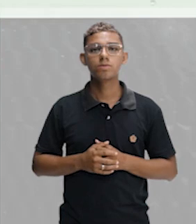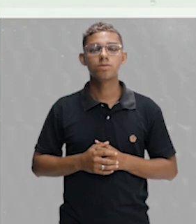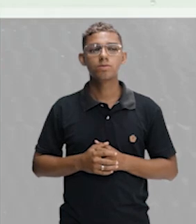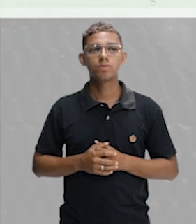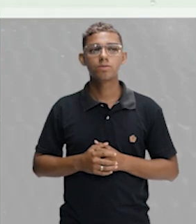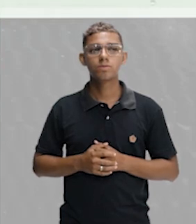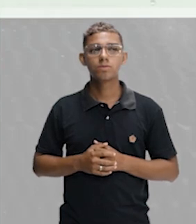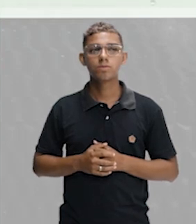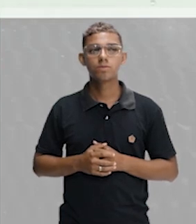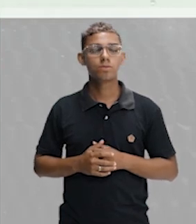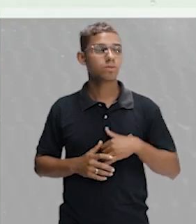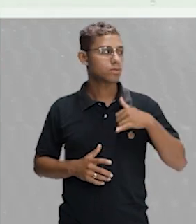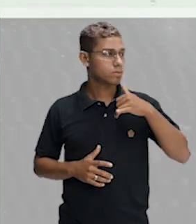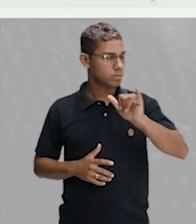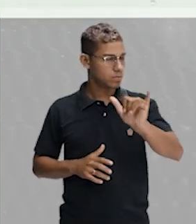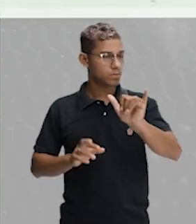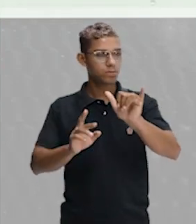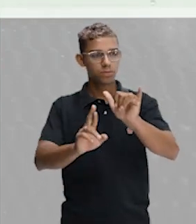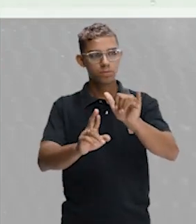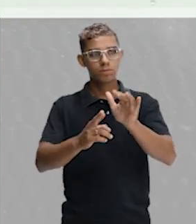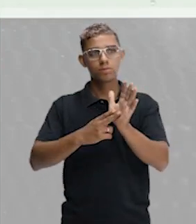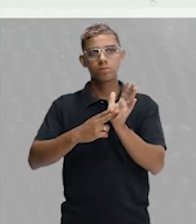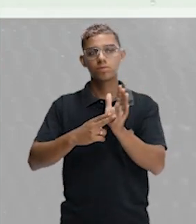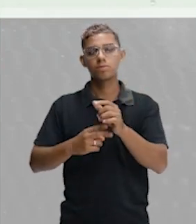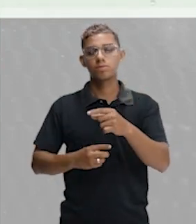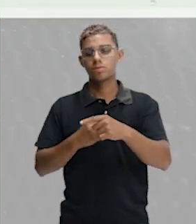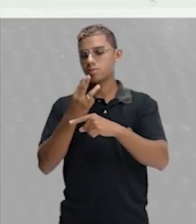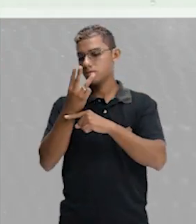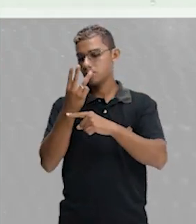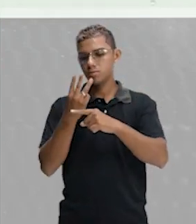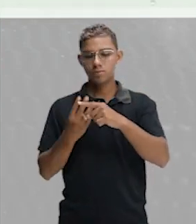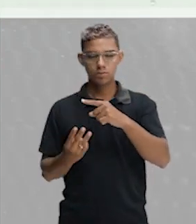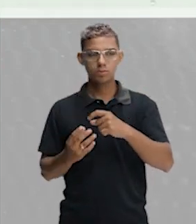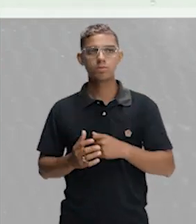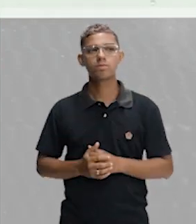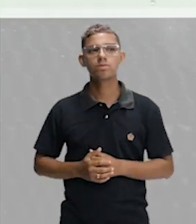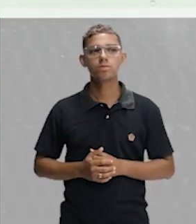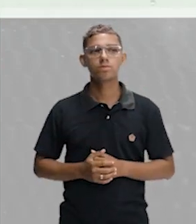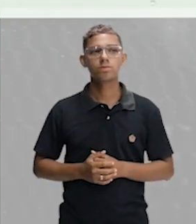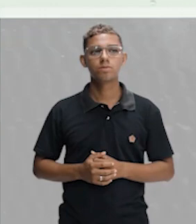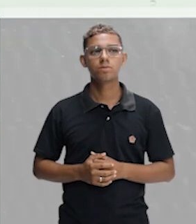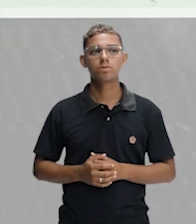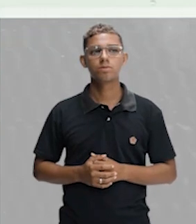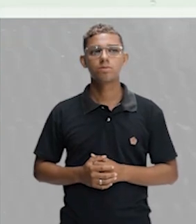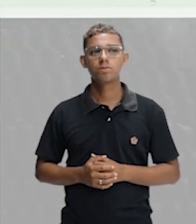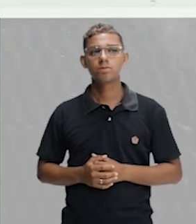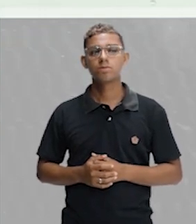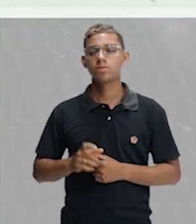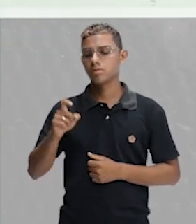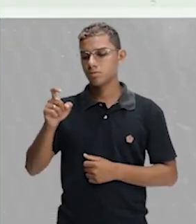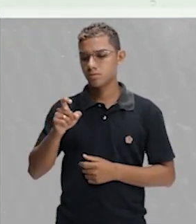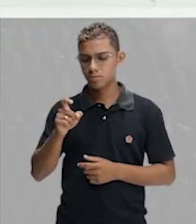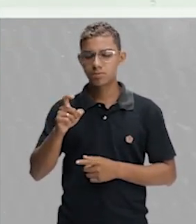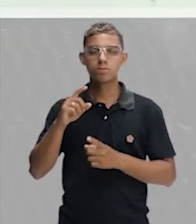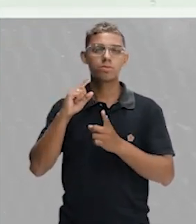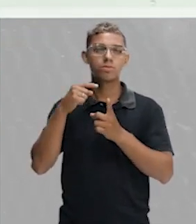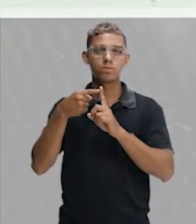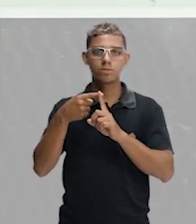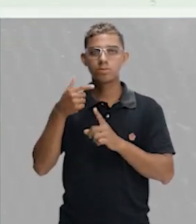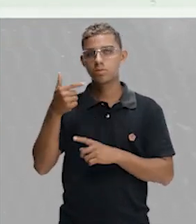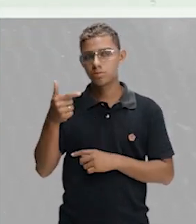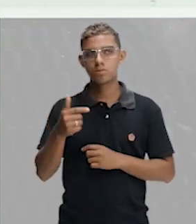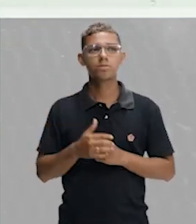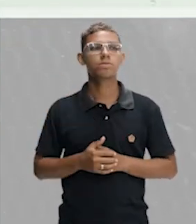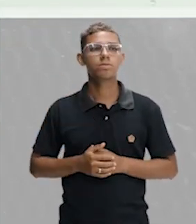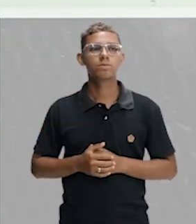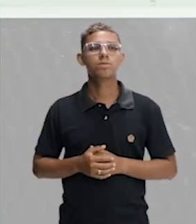raiz de 3 sobre 3 x + 2 tá essa equação